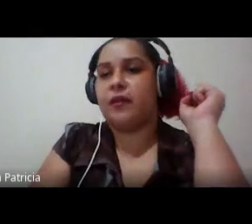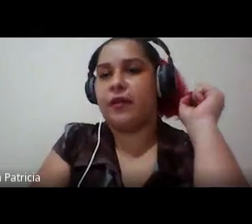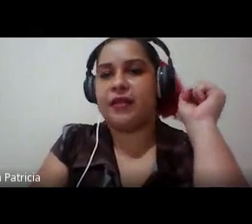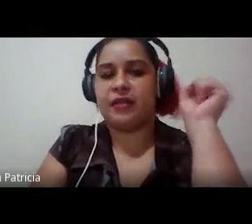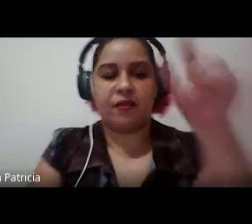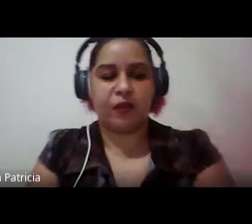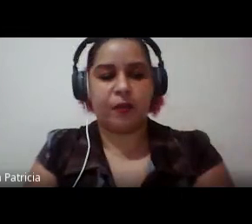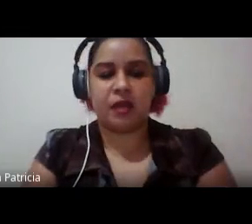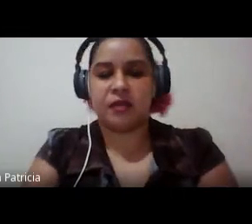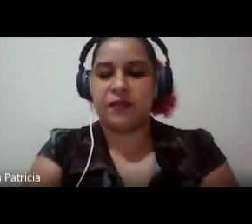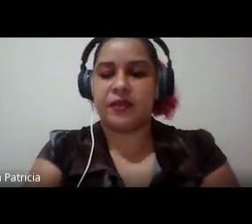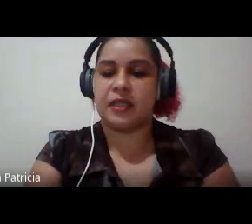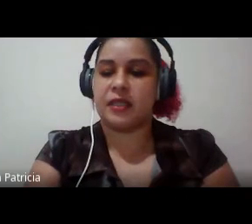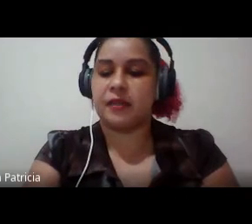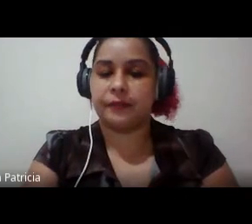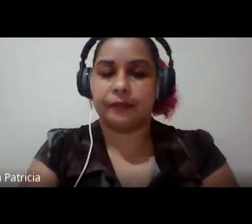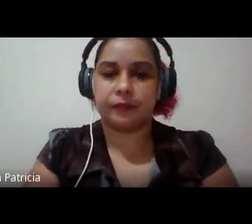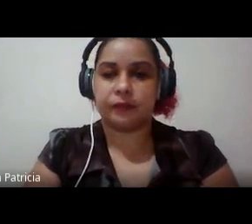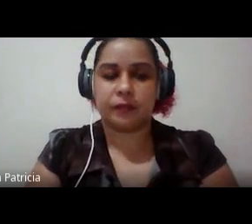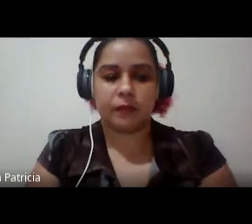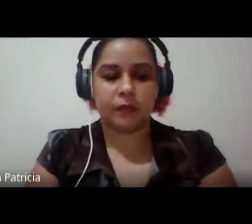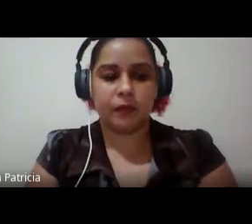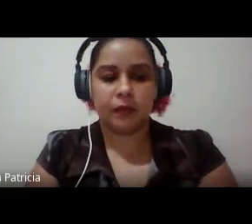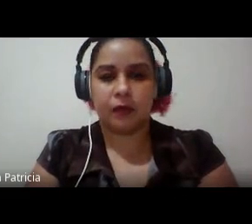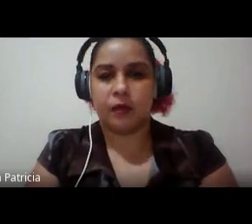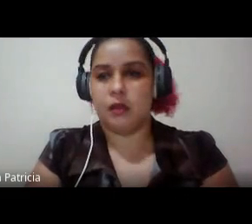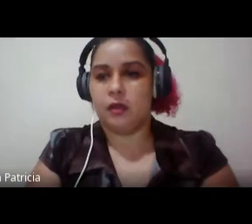então eu quero sim, eu fico melhor se eu ver vocês.